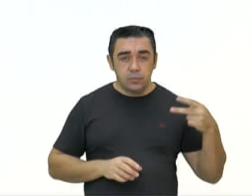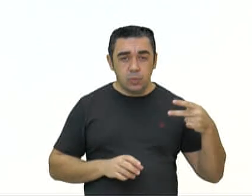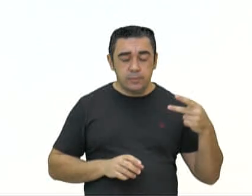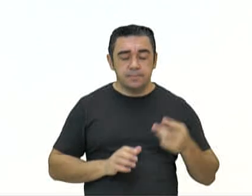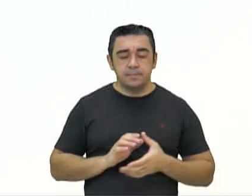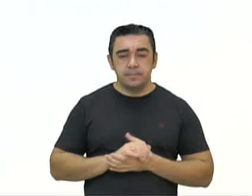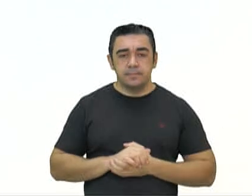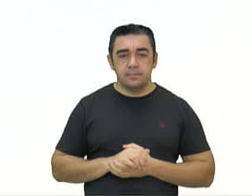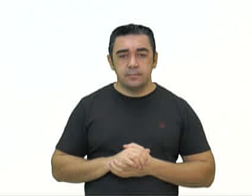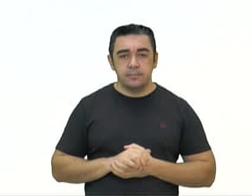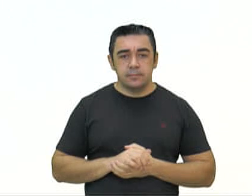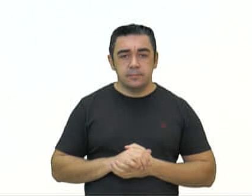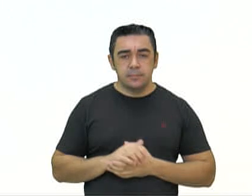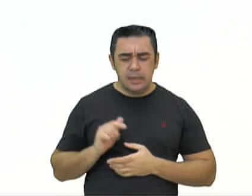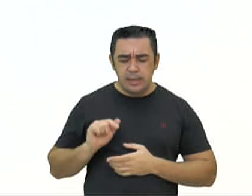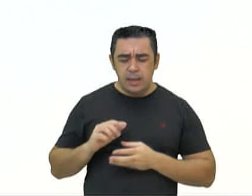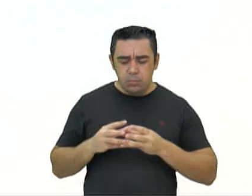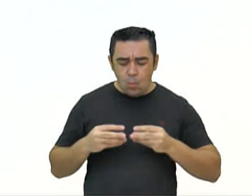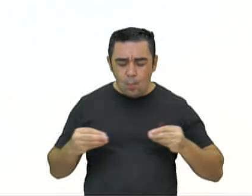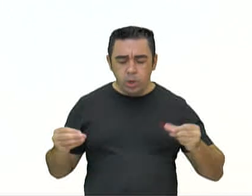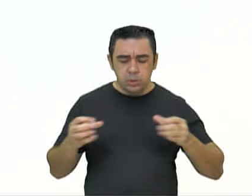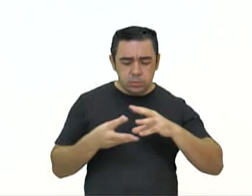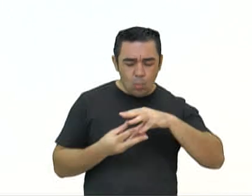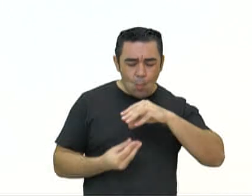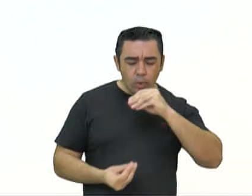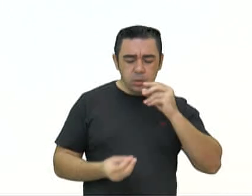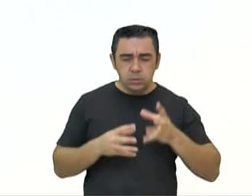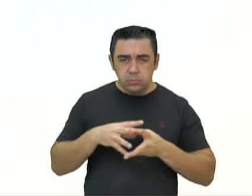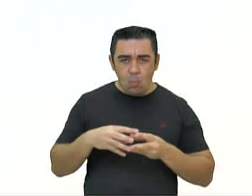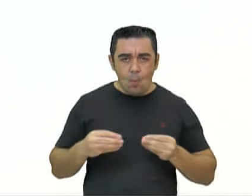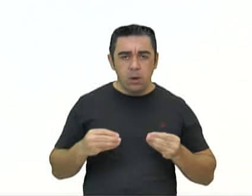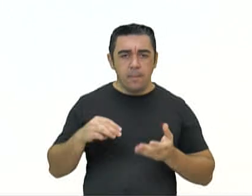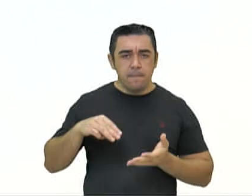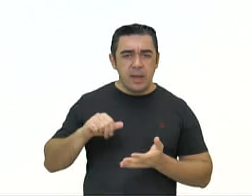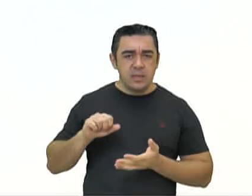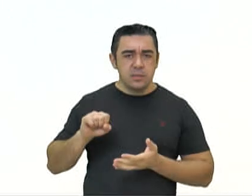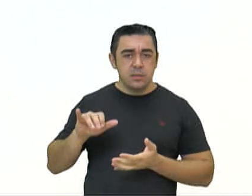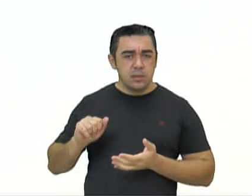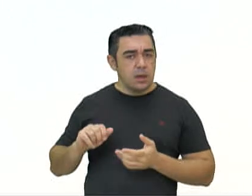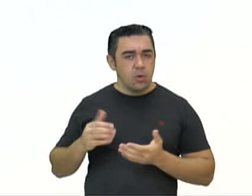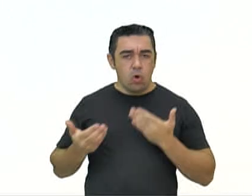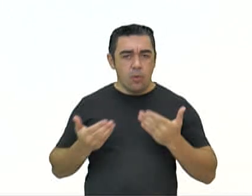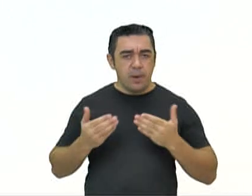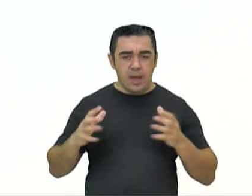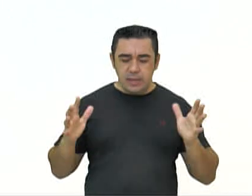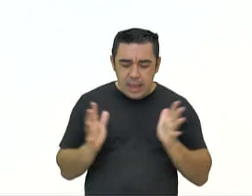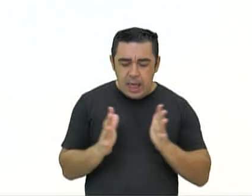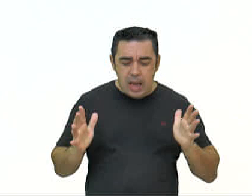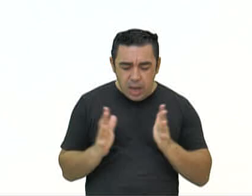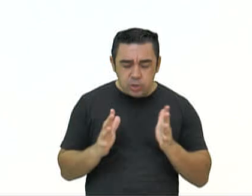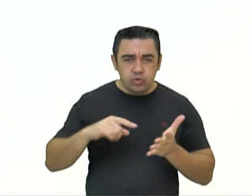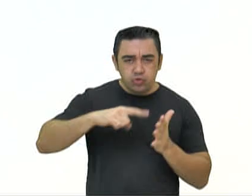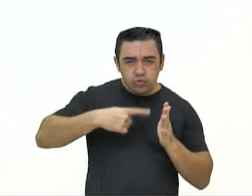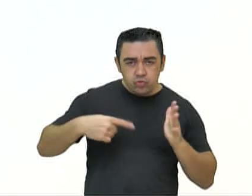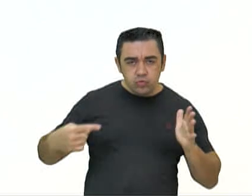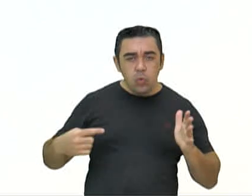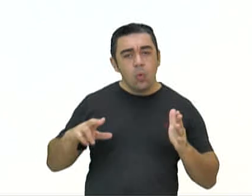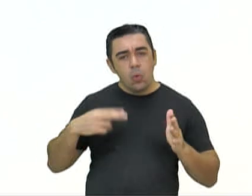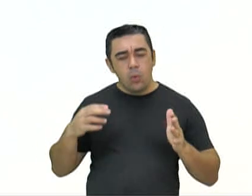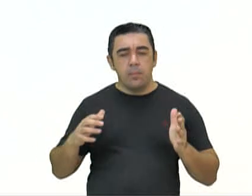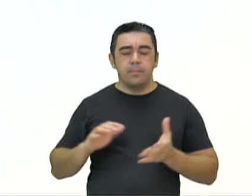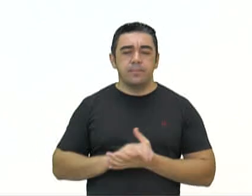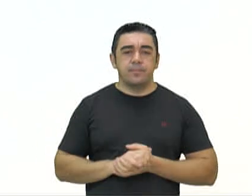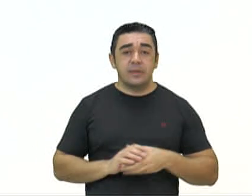2. A elasticidade na massinha é muito pequena, comparado com o elástico ou mola. E 3. A